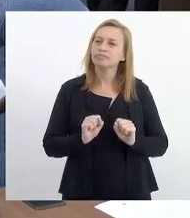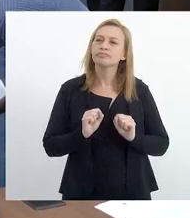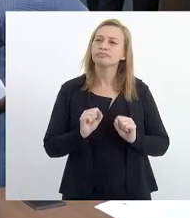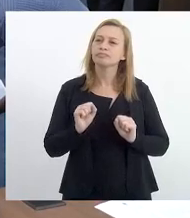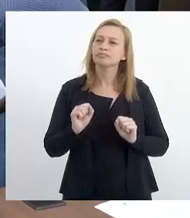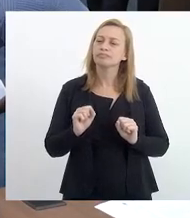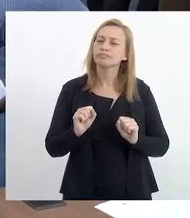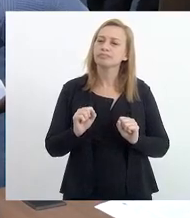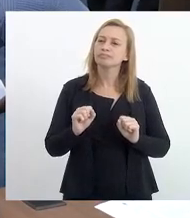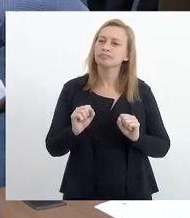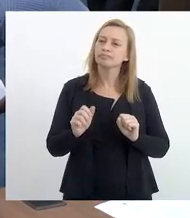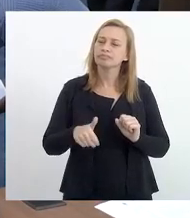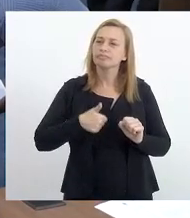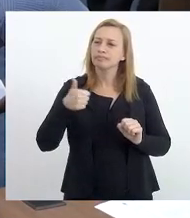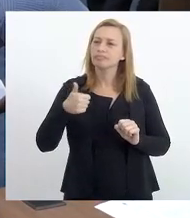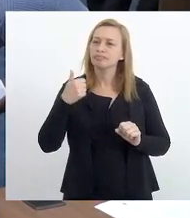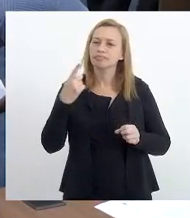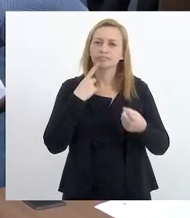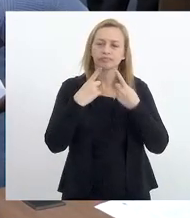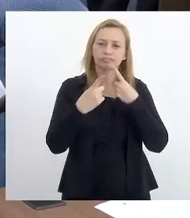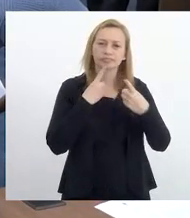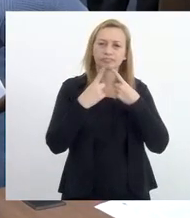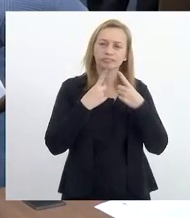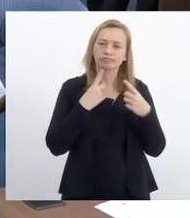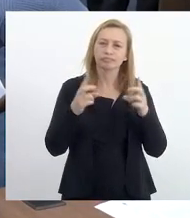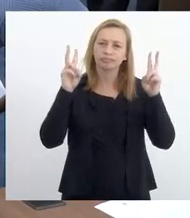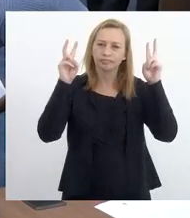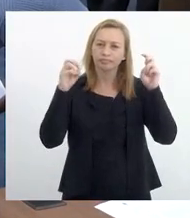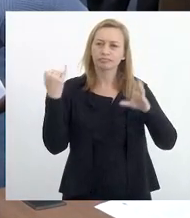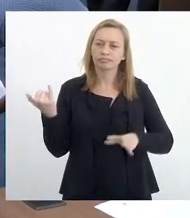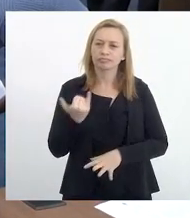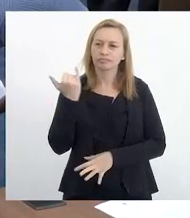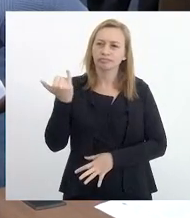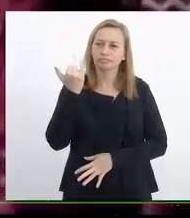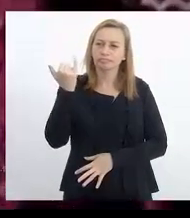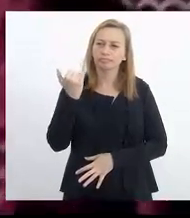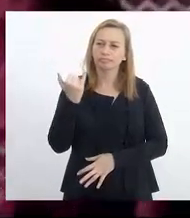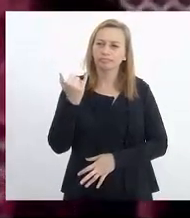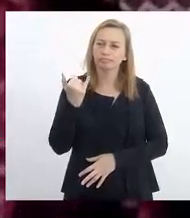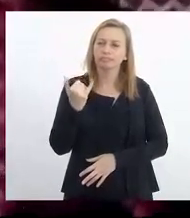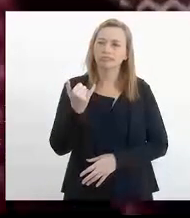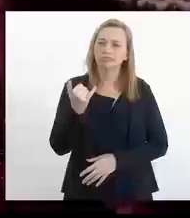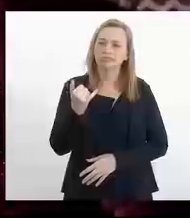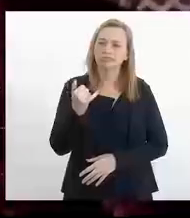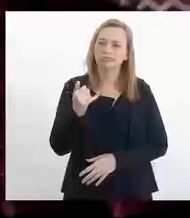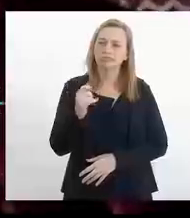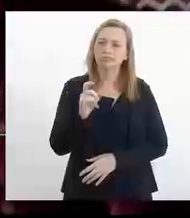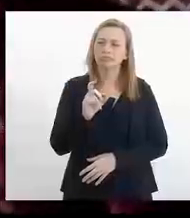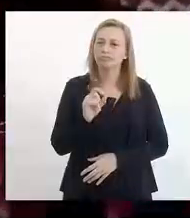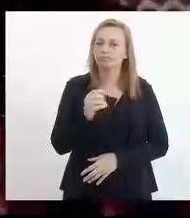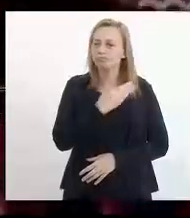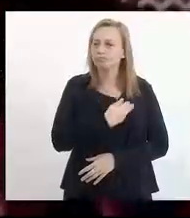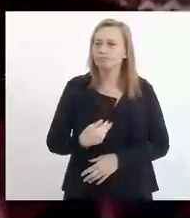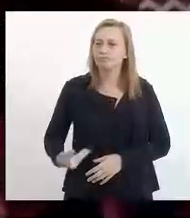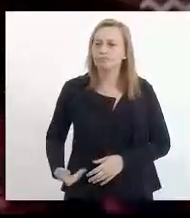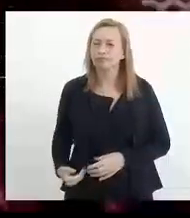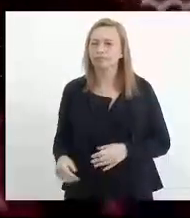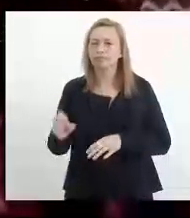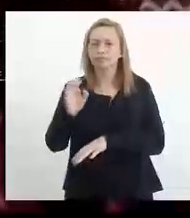contemplar o debate, trazer para nós elementos importantes das dinâmicas que o governo do Estado